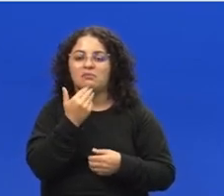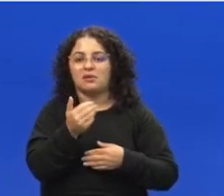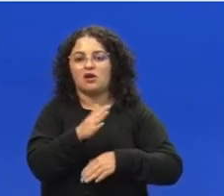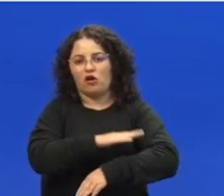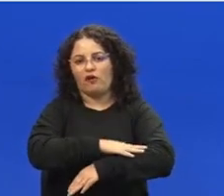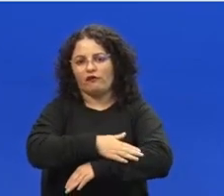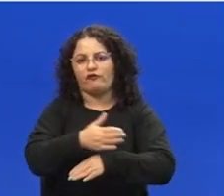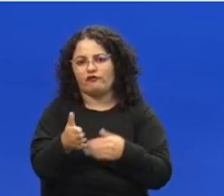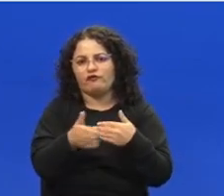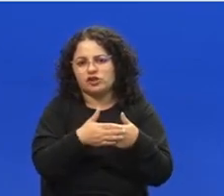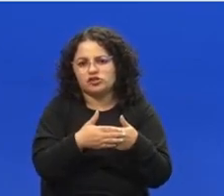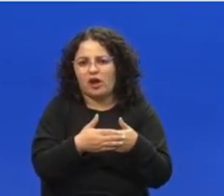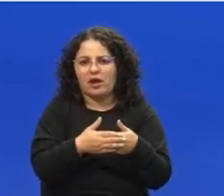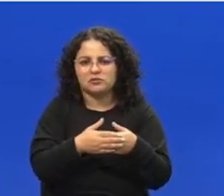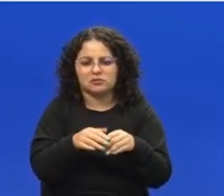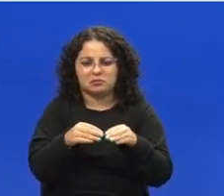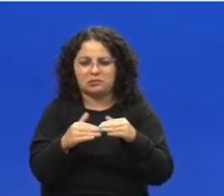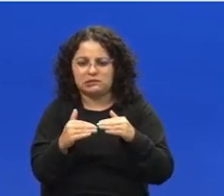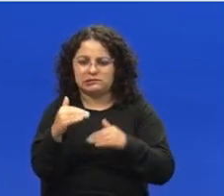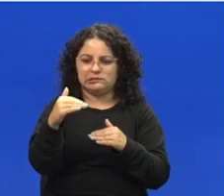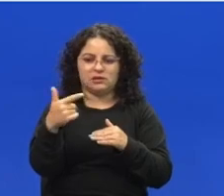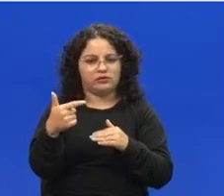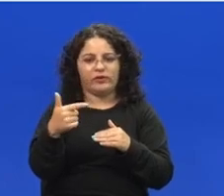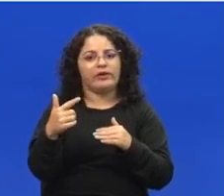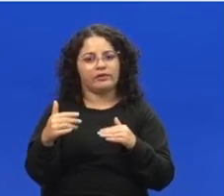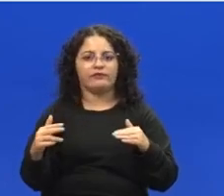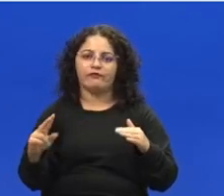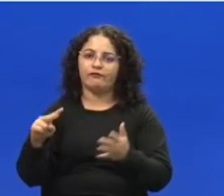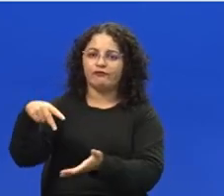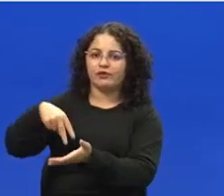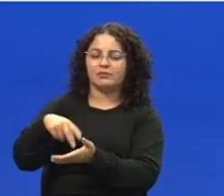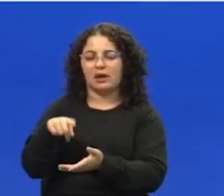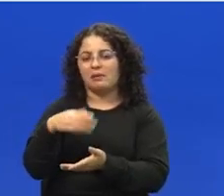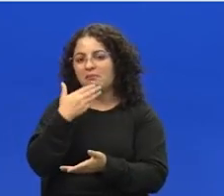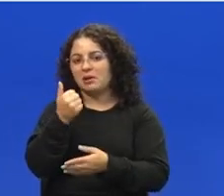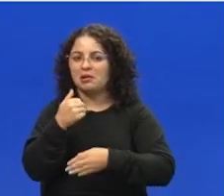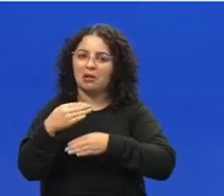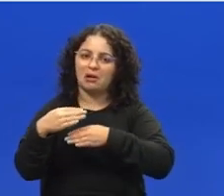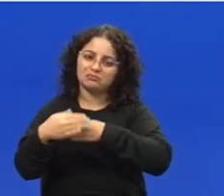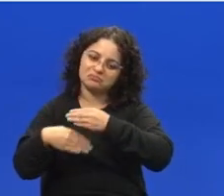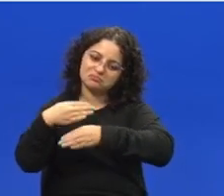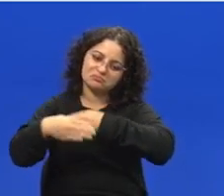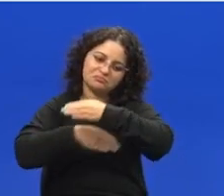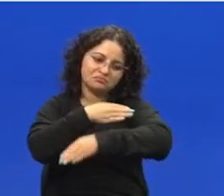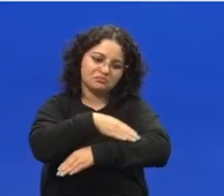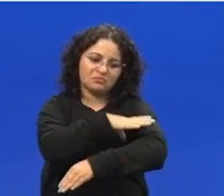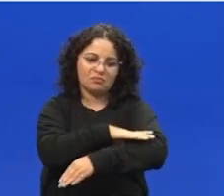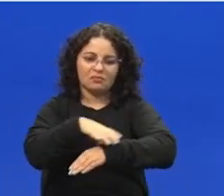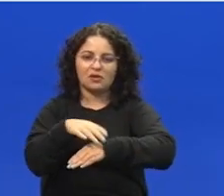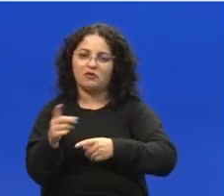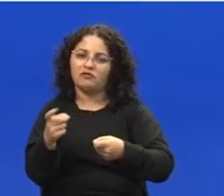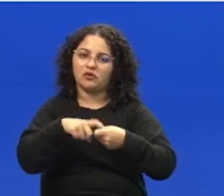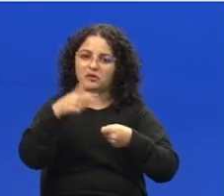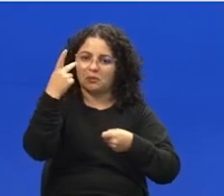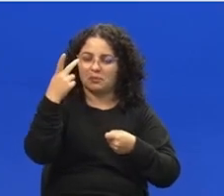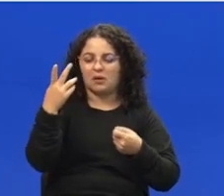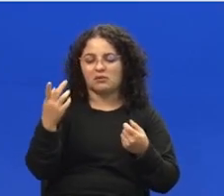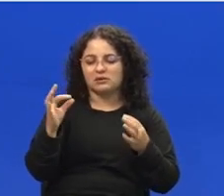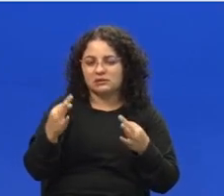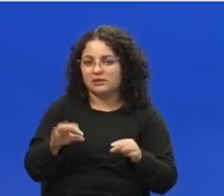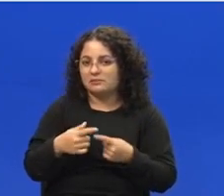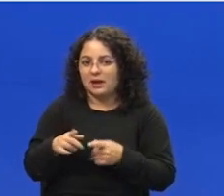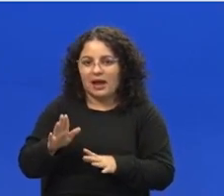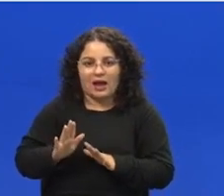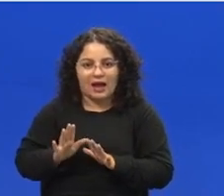fechada, sem desvio e estável. Melhor cenário para colocar um gesso, ter uma consolidação adequada. Nem sempre é isso que